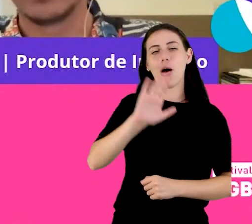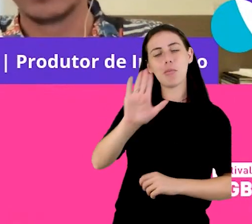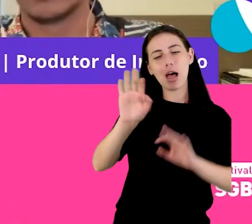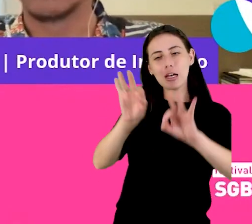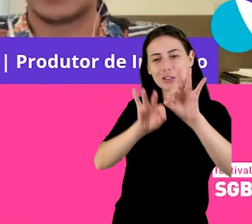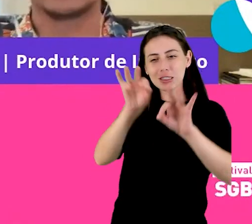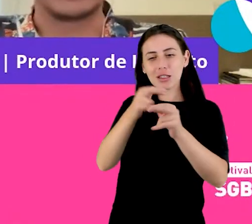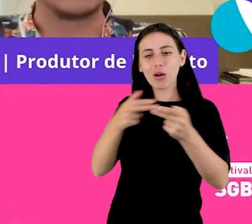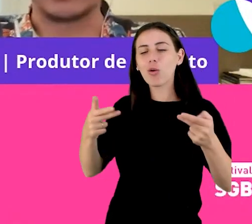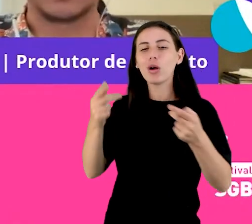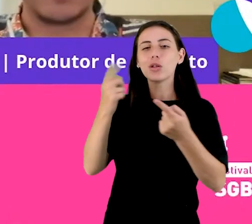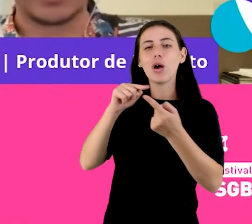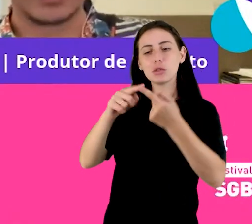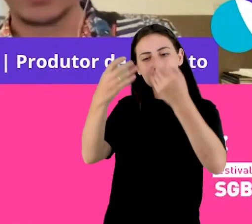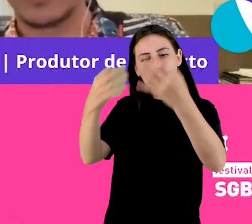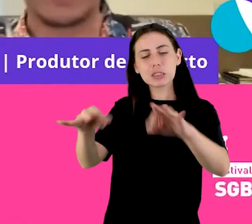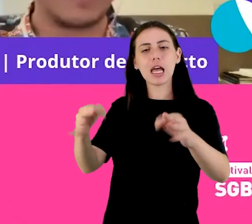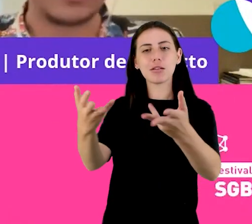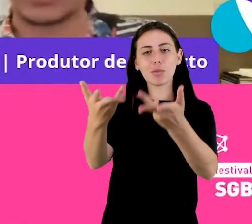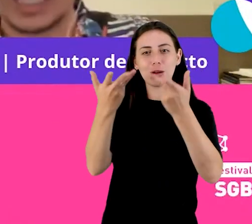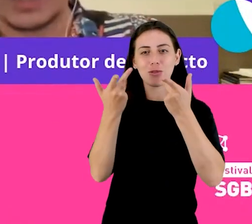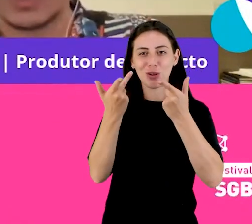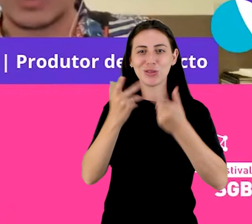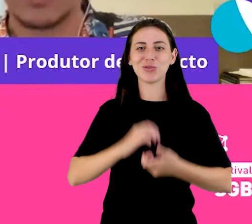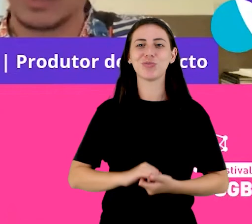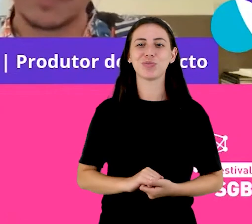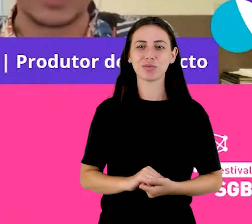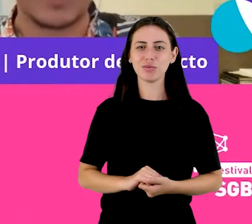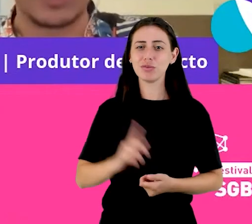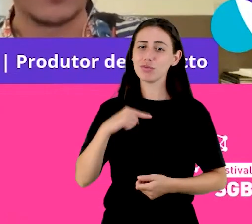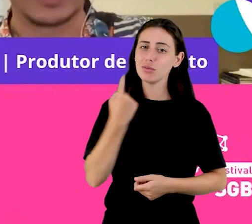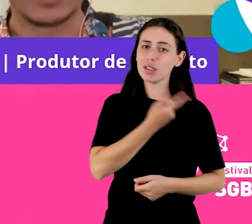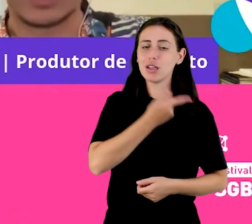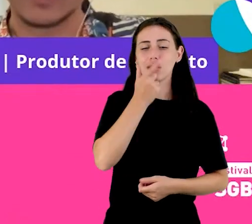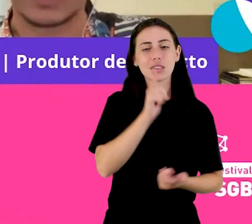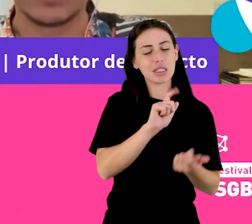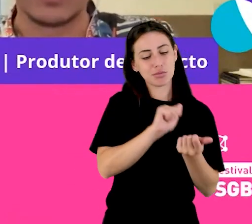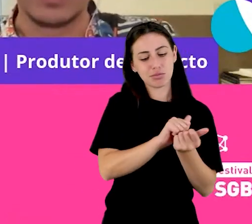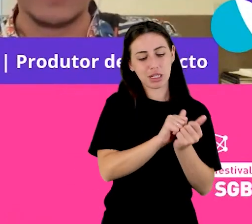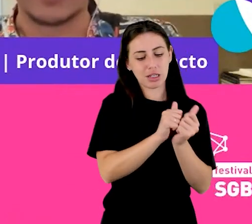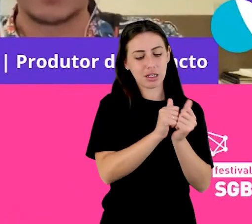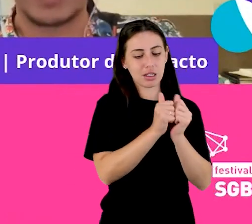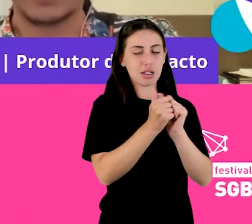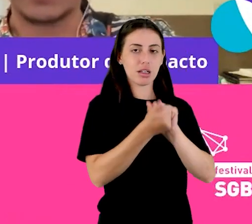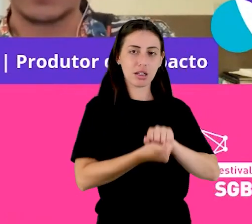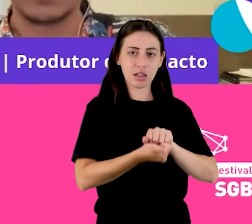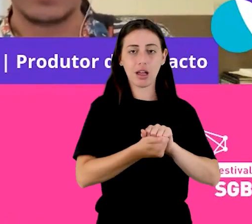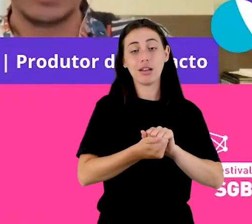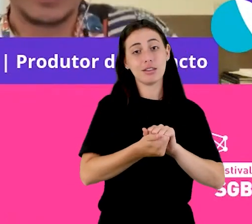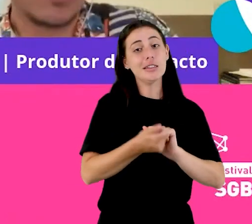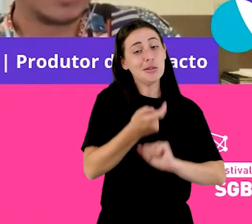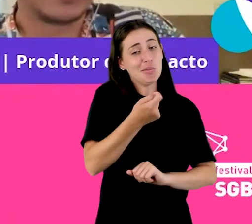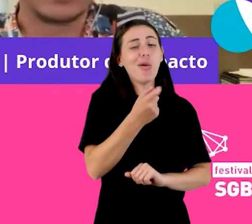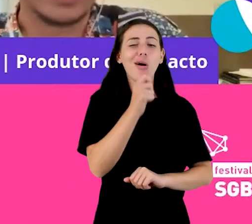pseudo-resultado, tipo, rede social é super importante, vamos chamar pessoas craques de rede social. Não, vamos chamar um coletivo trans que está começando e que vai ter uma experiência,